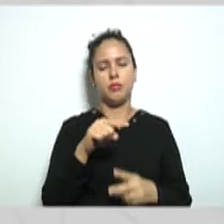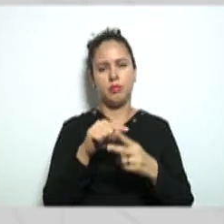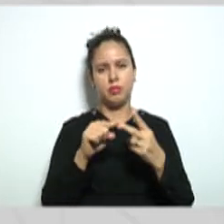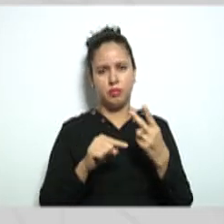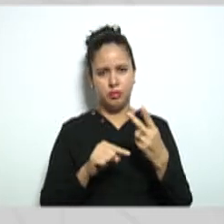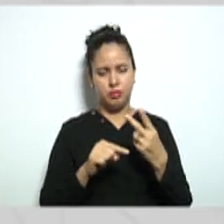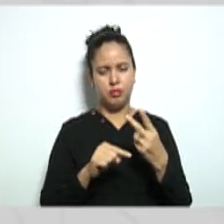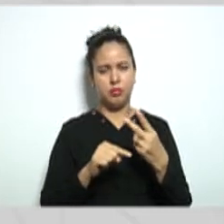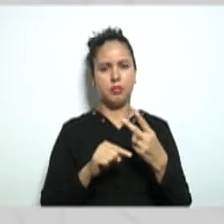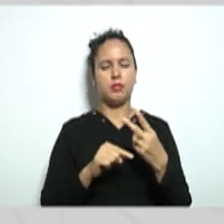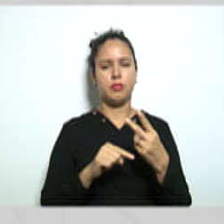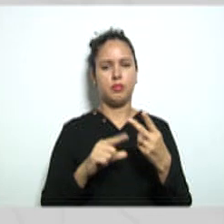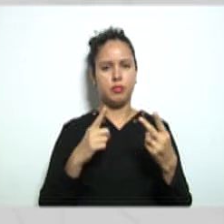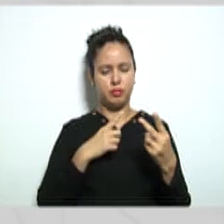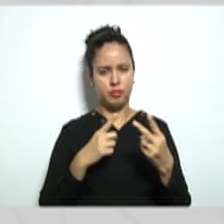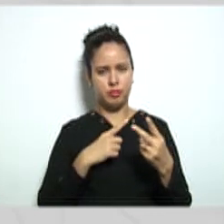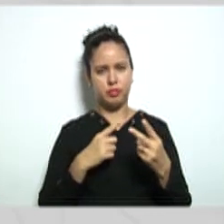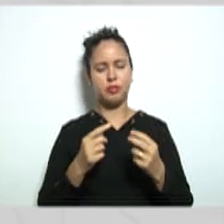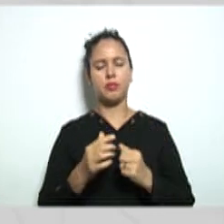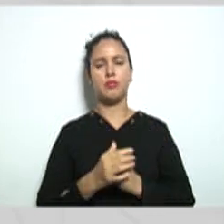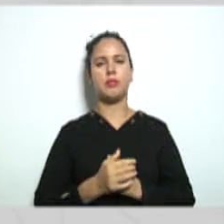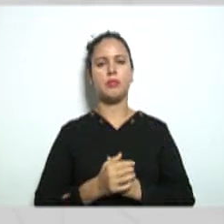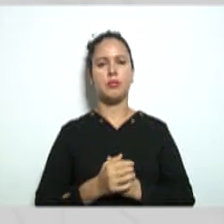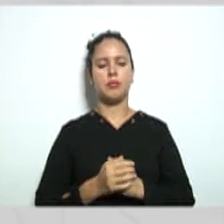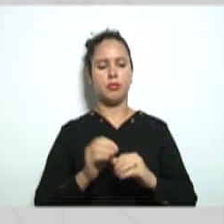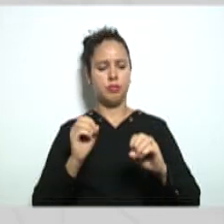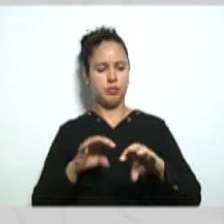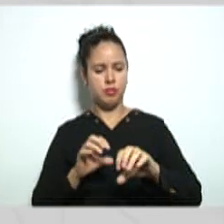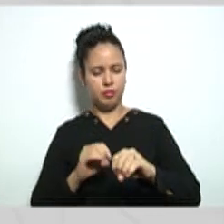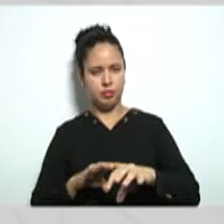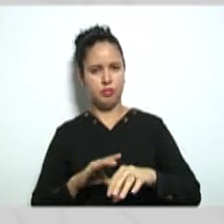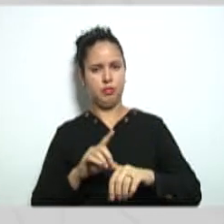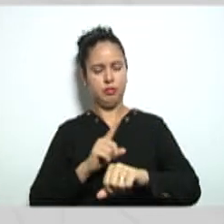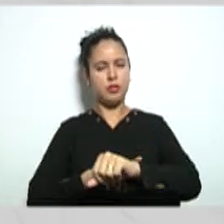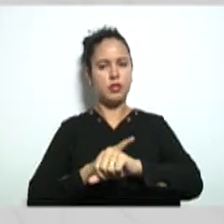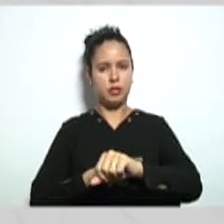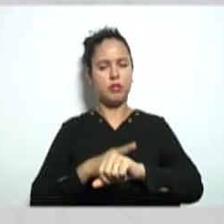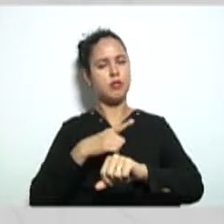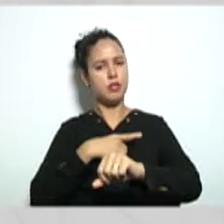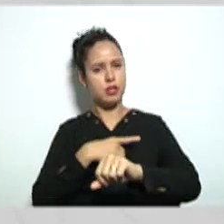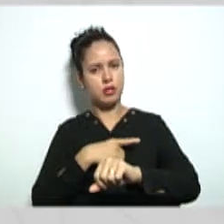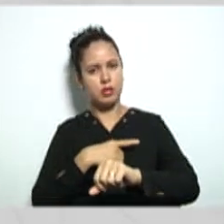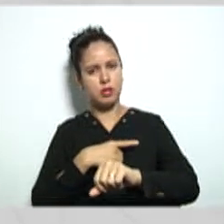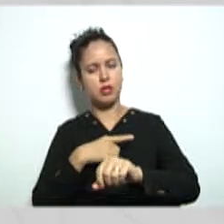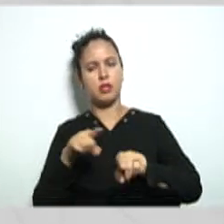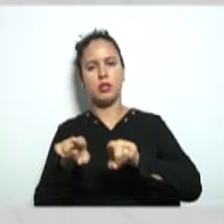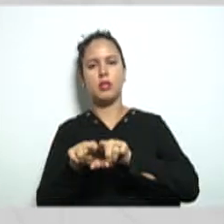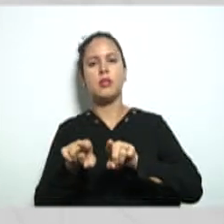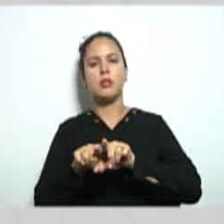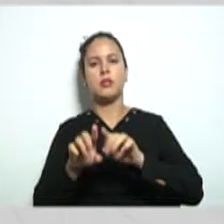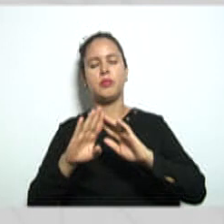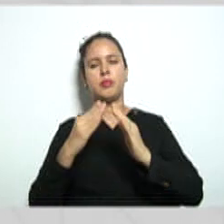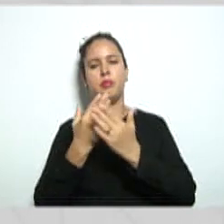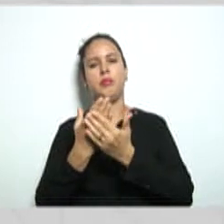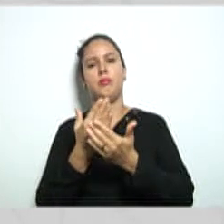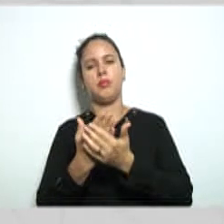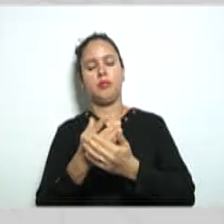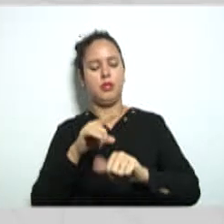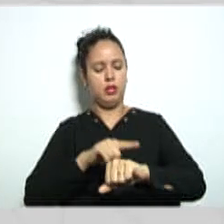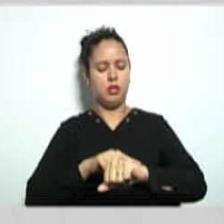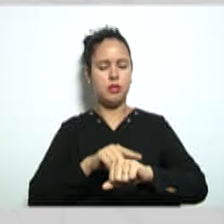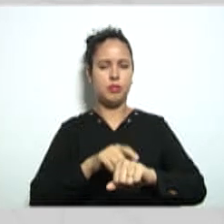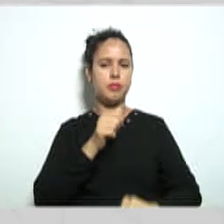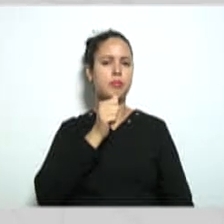de educação. A dos que têm tempo e a dos que não têm tempo, conforme a gente